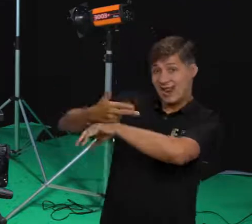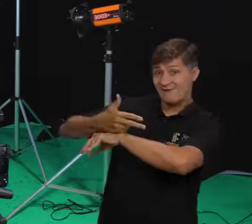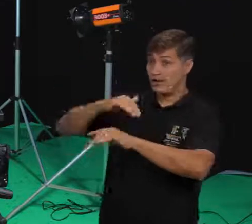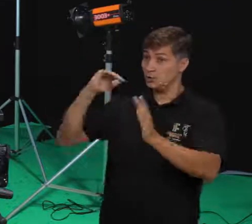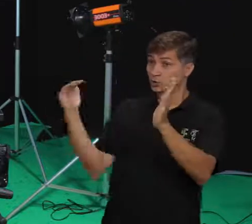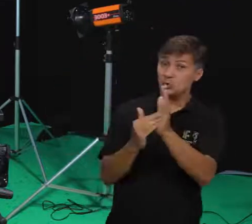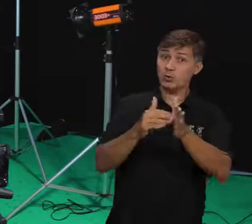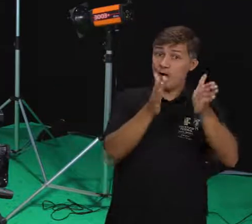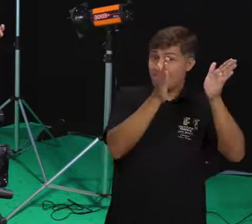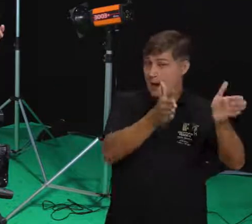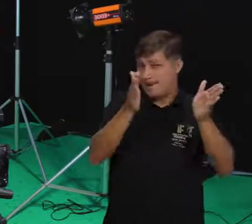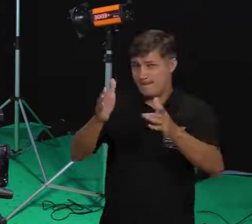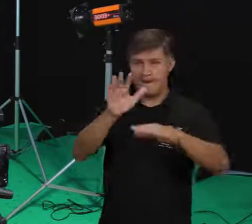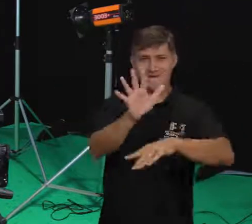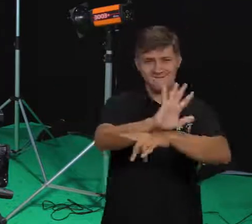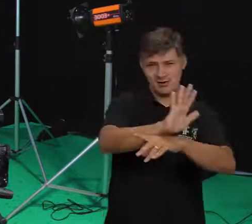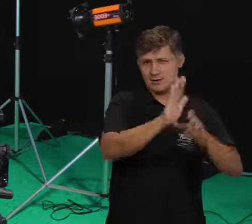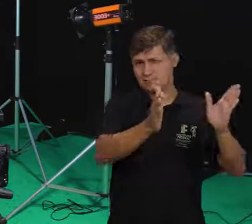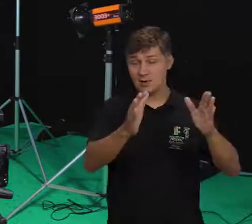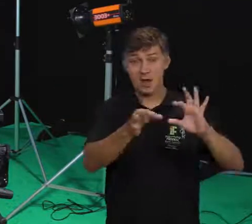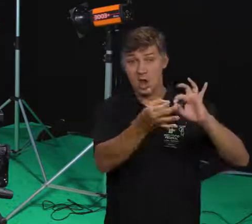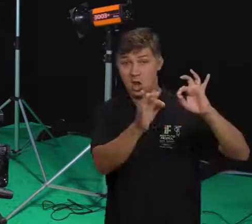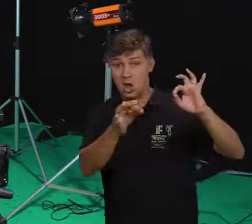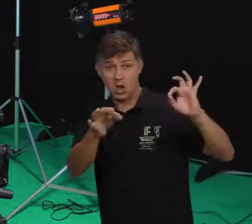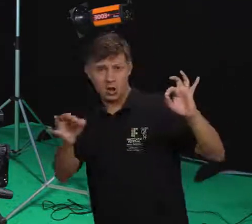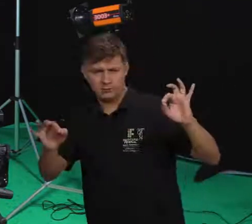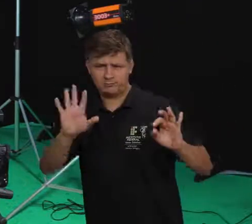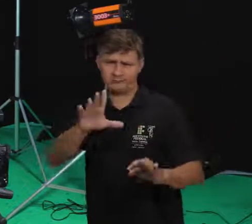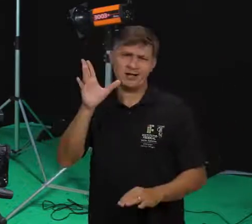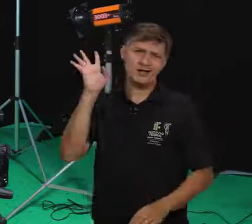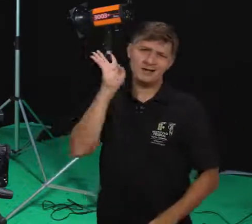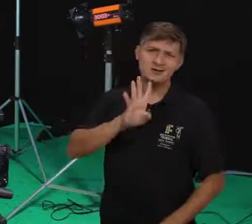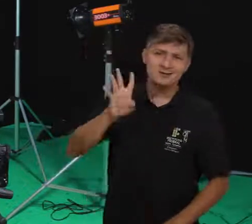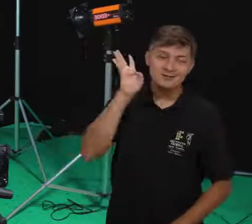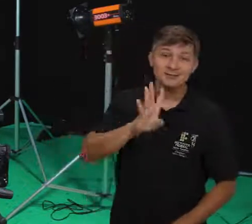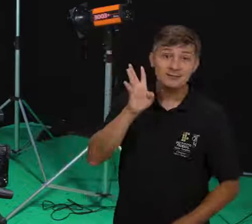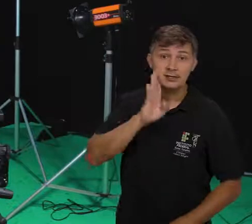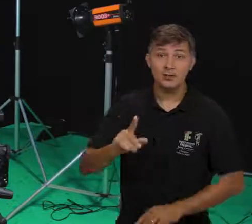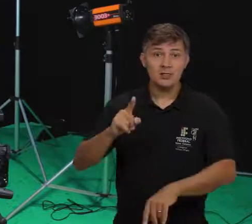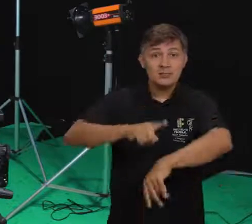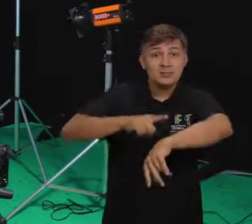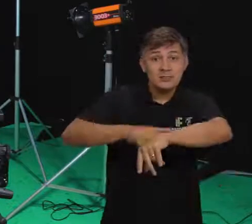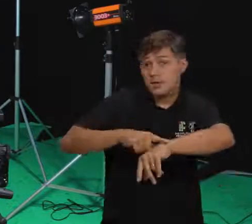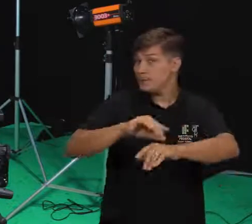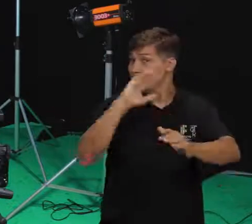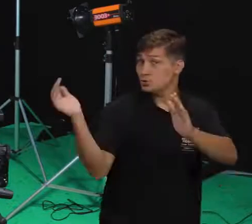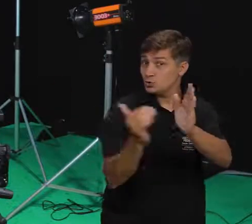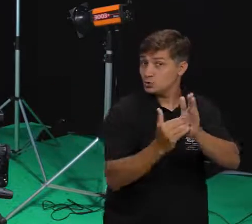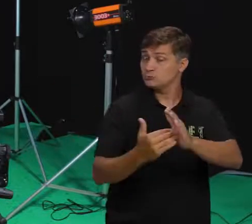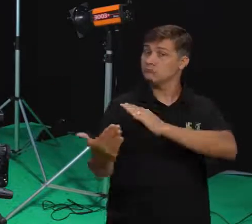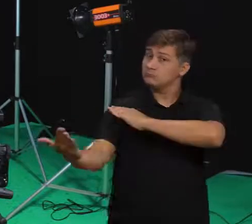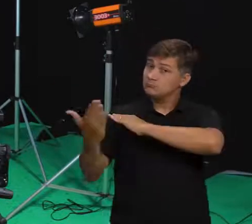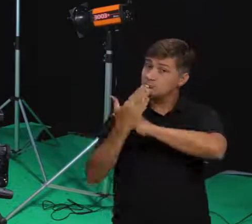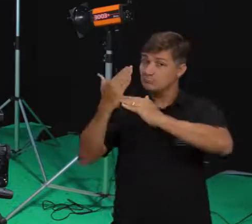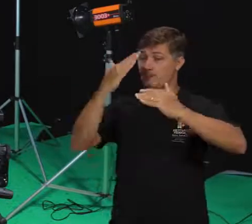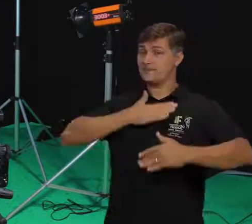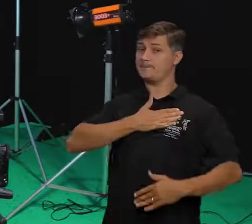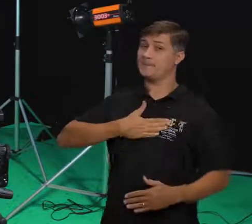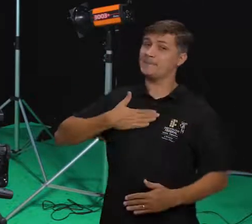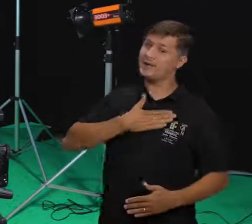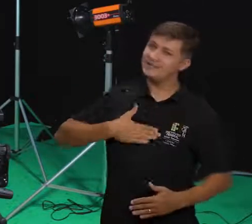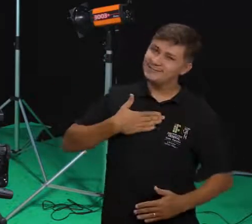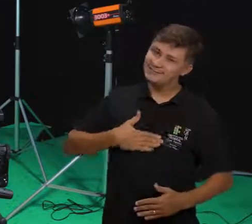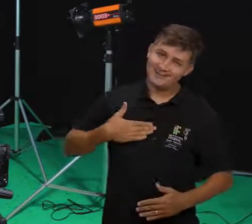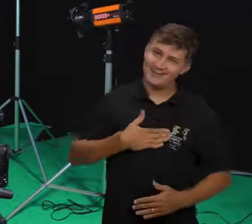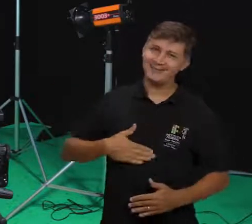todo esse tempo, essa sequência de vídeos, bem longa por sinal, mas bem interessante, esse tempo todo aí. Então muito obrigado, foi um prazer muito